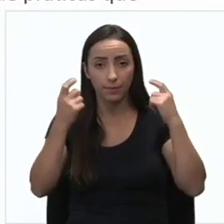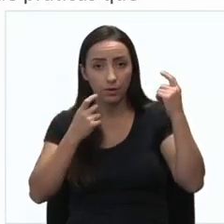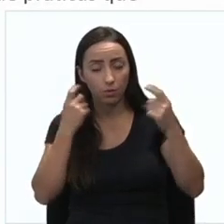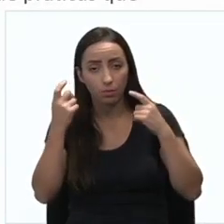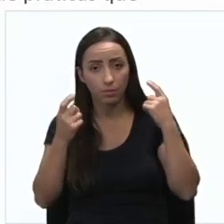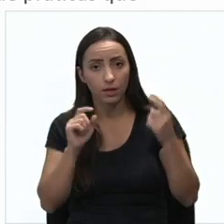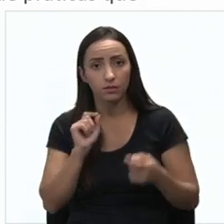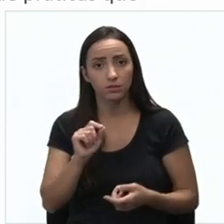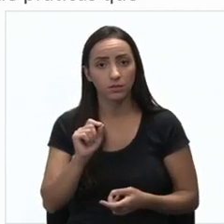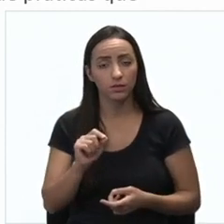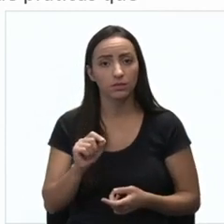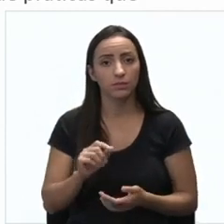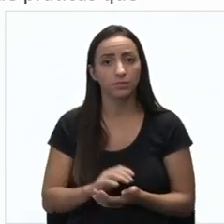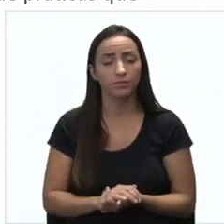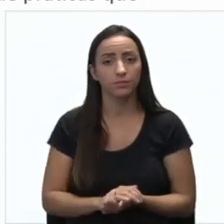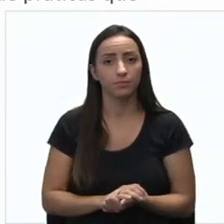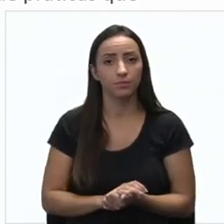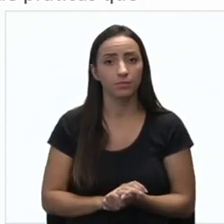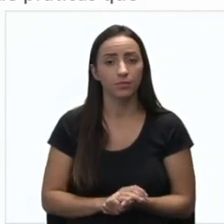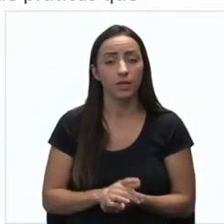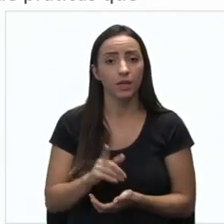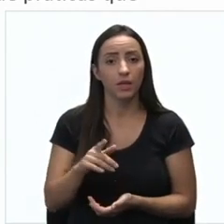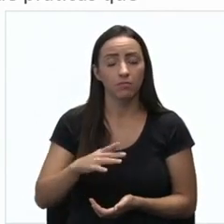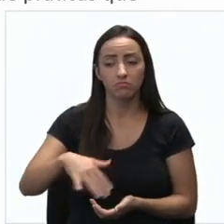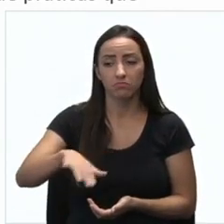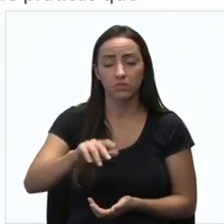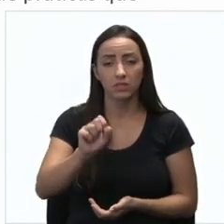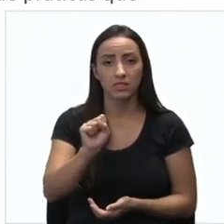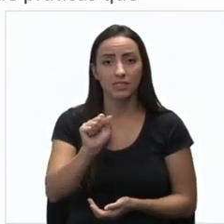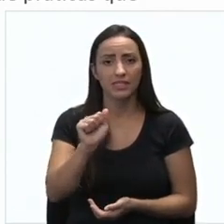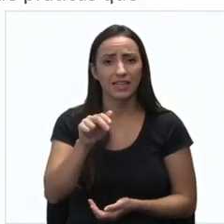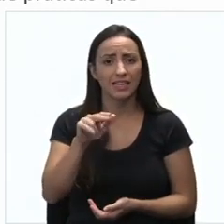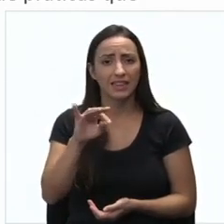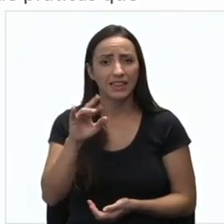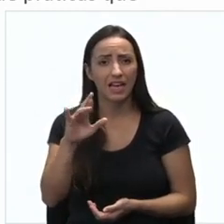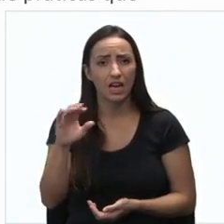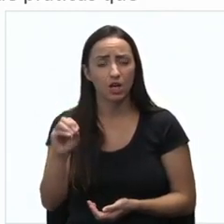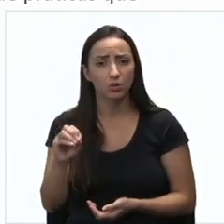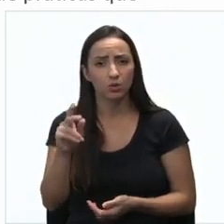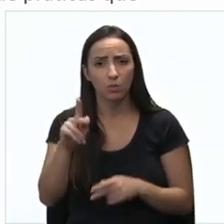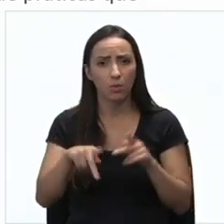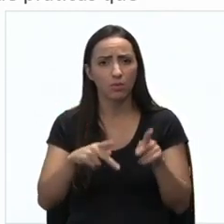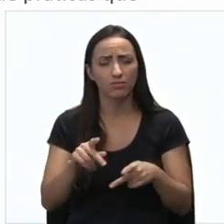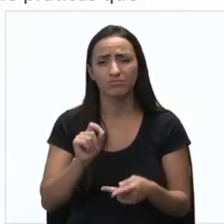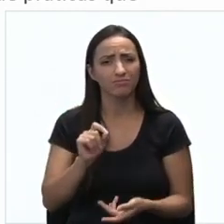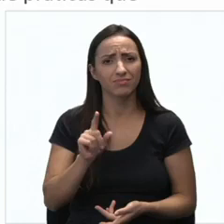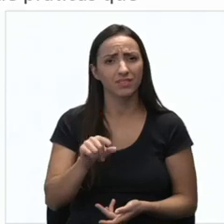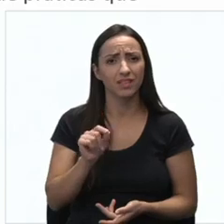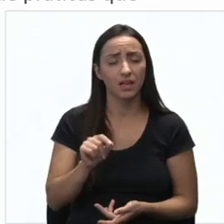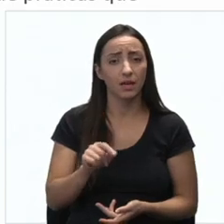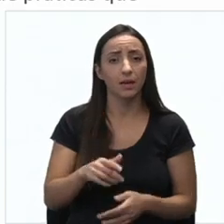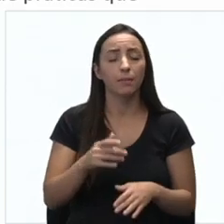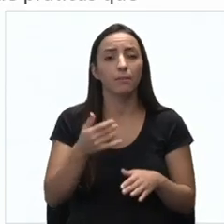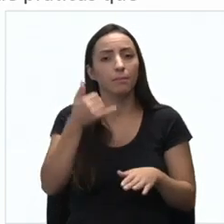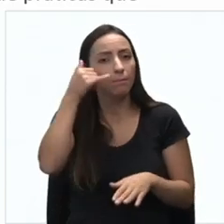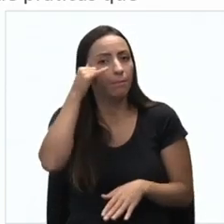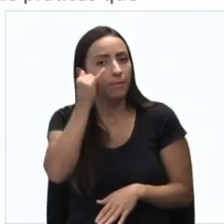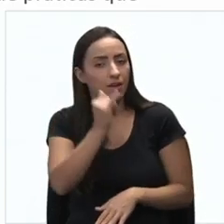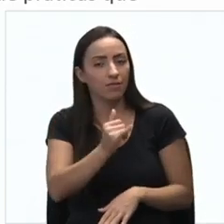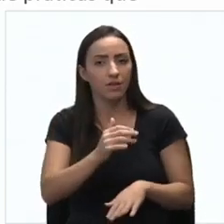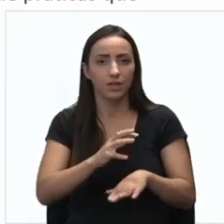preocupada aí com o estado sanitário da população. O que que é isso, né? Ela visa o quê? Prevenir